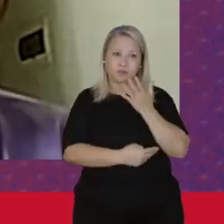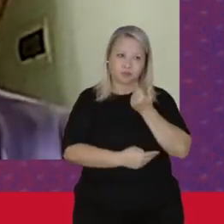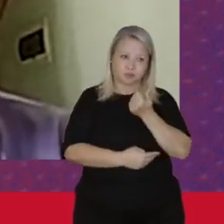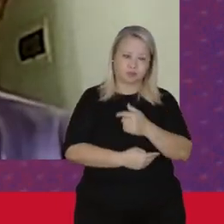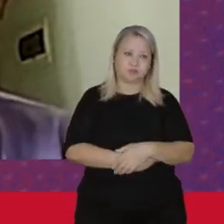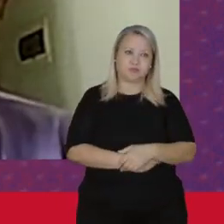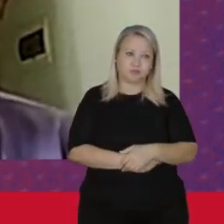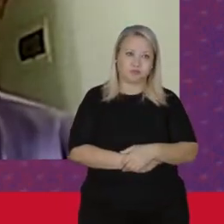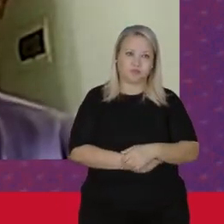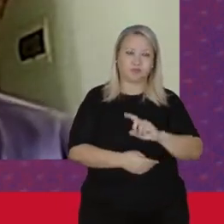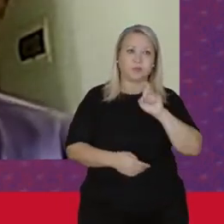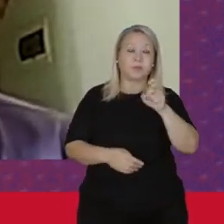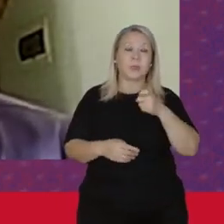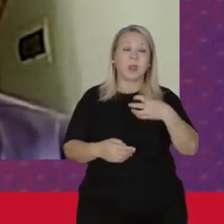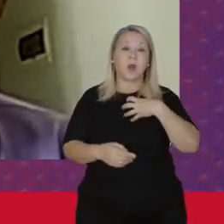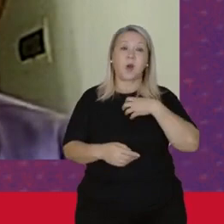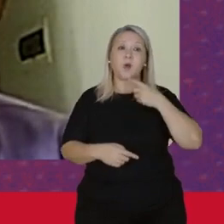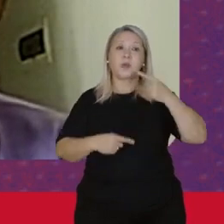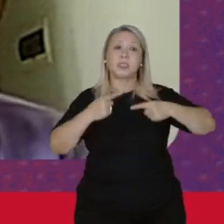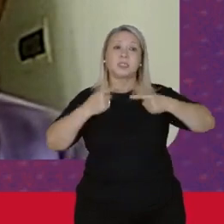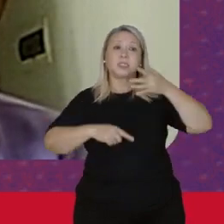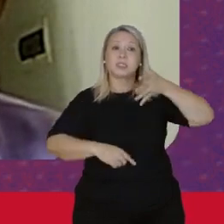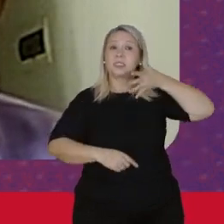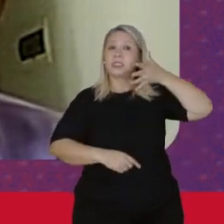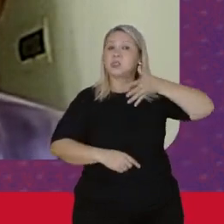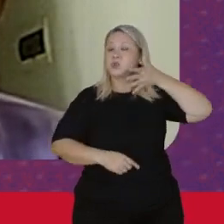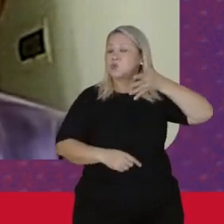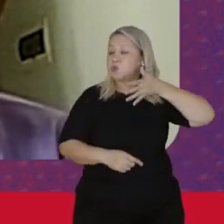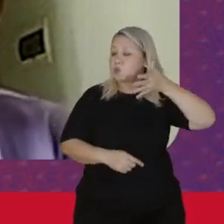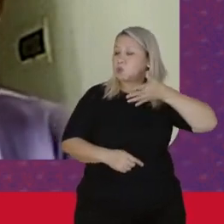Então, tem esse discurso e essa